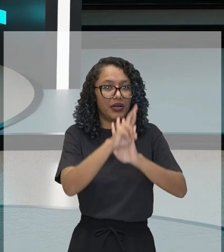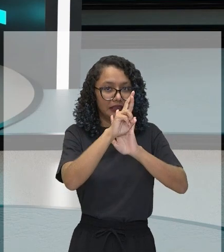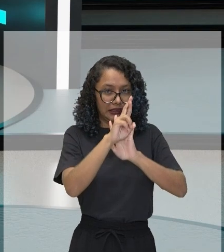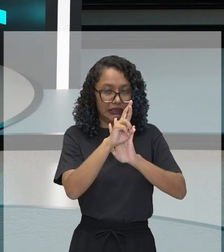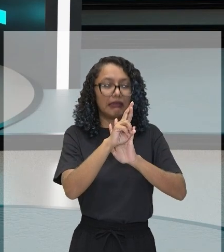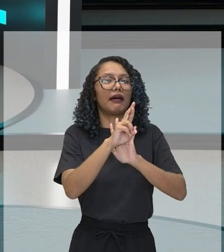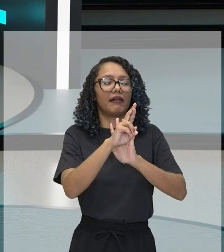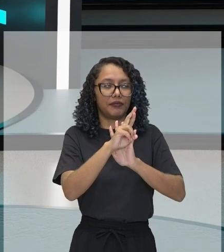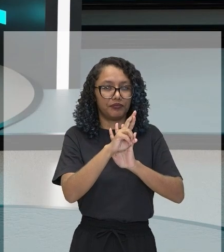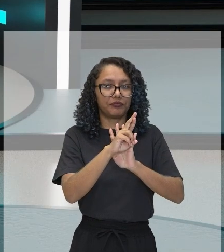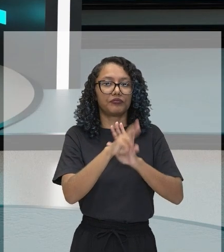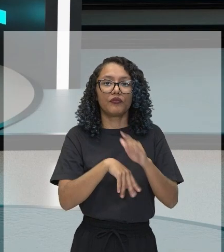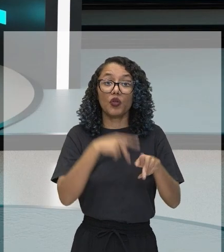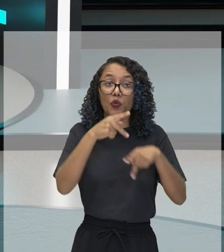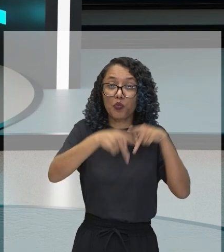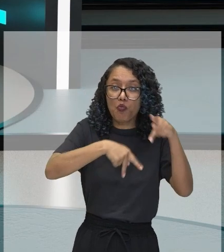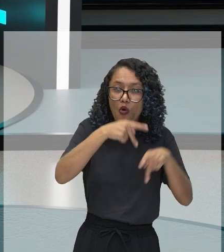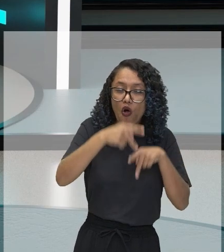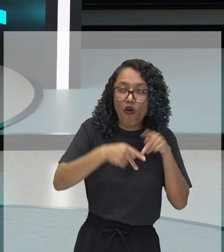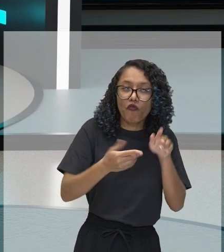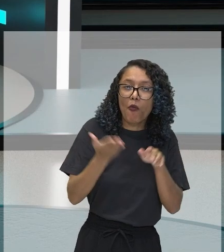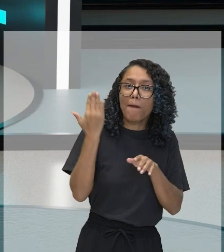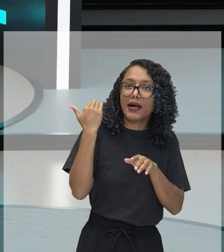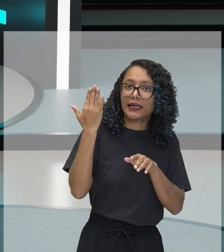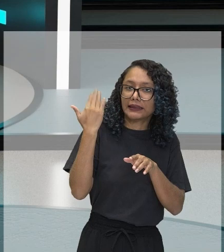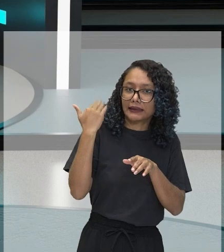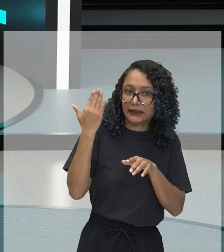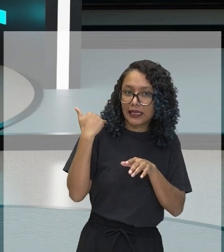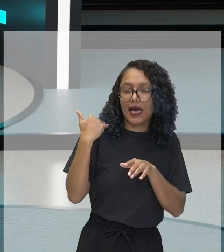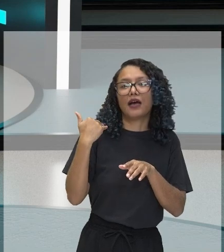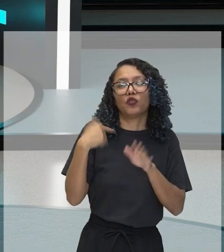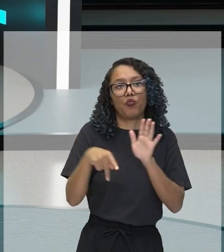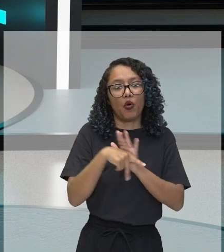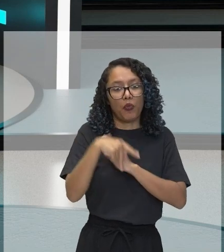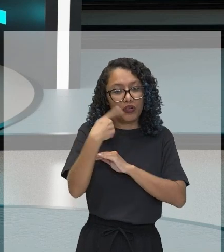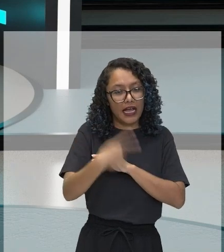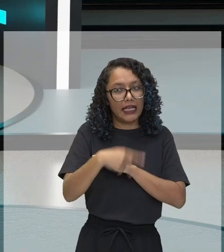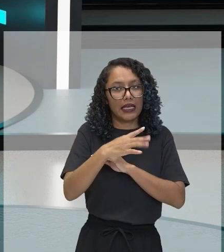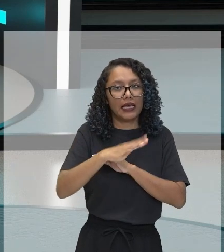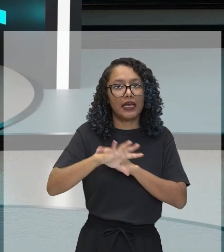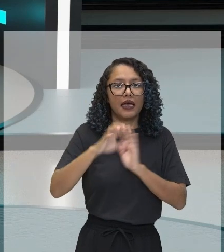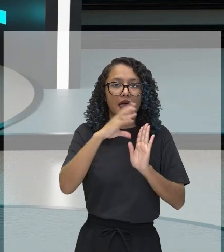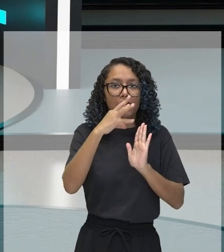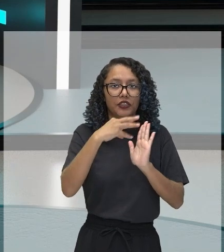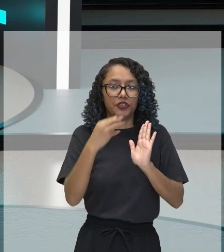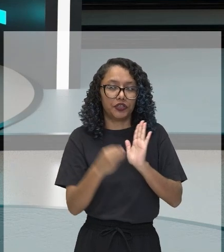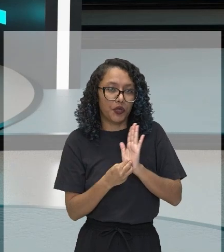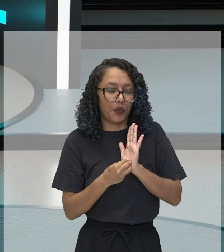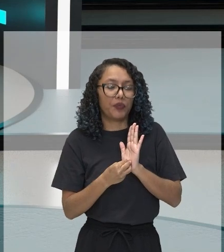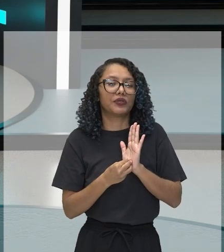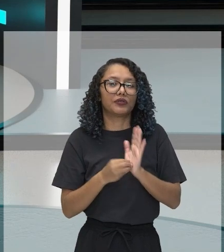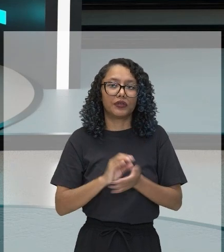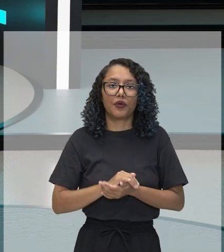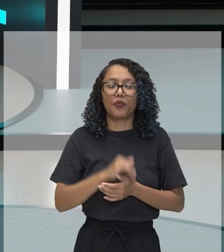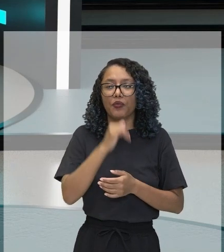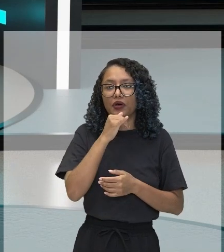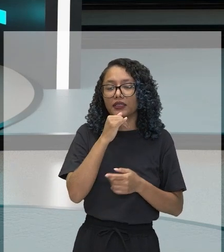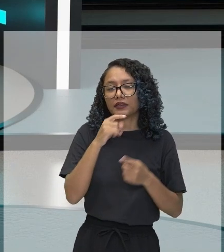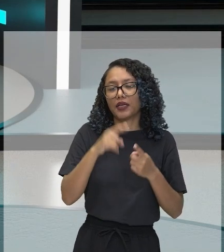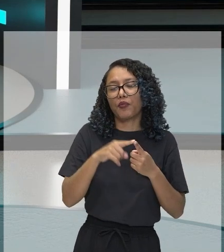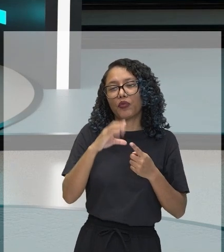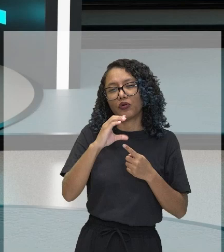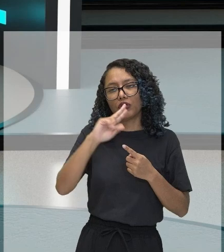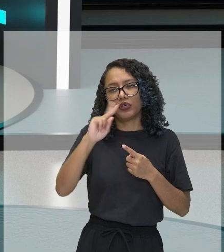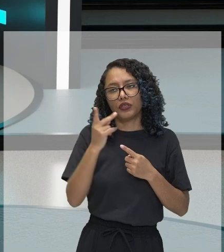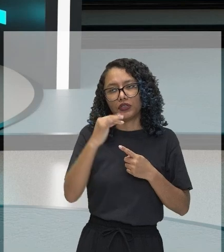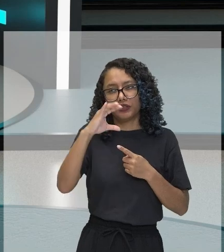que fizeram e fazem história na região amazônica, como Chico Mendes, e para as lendas e